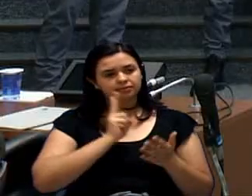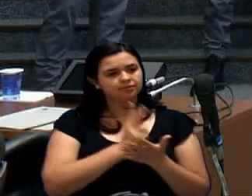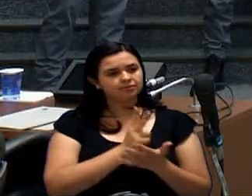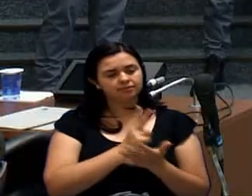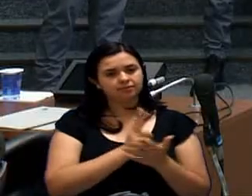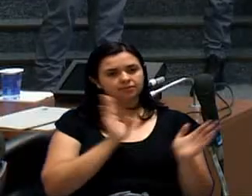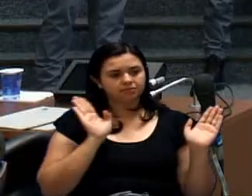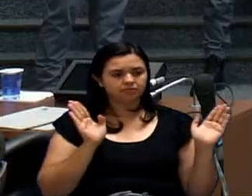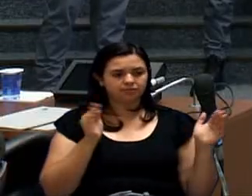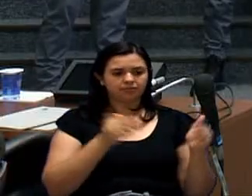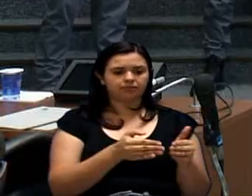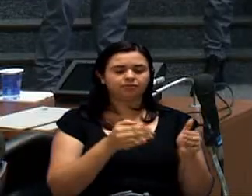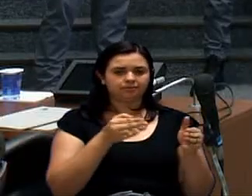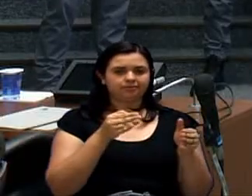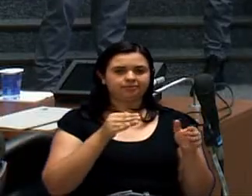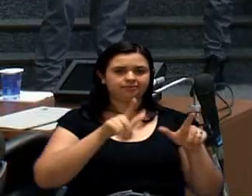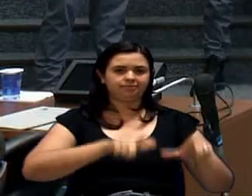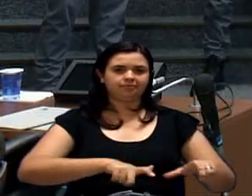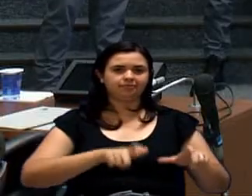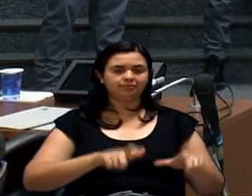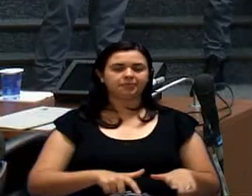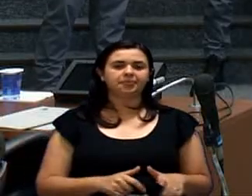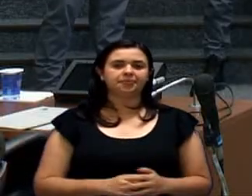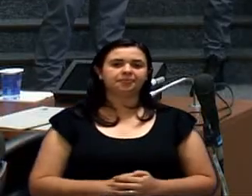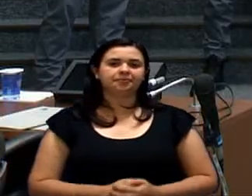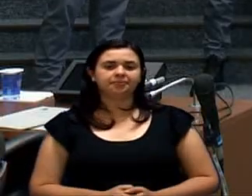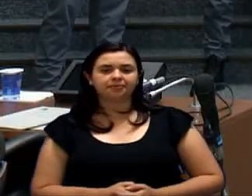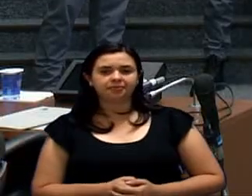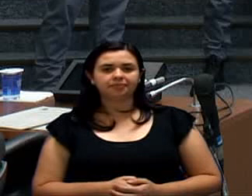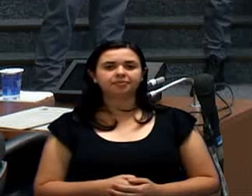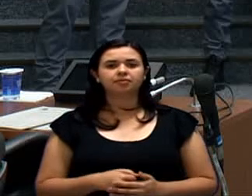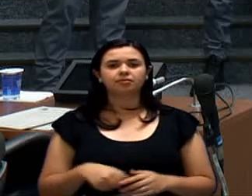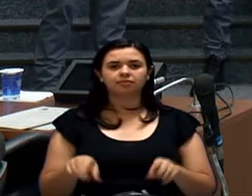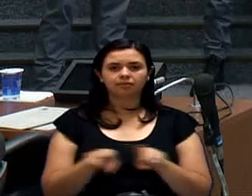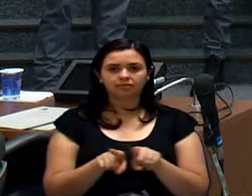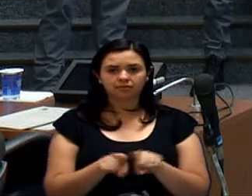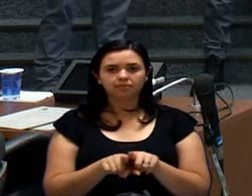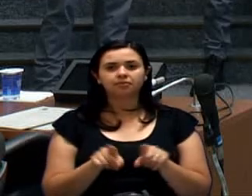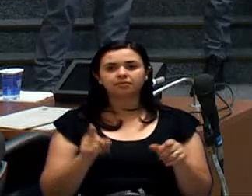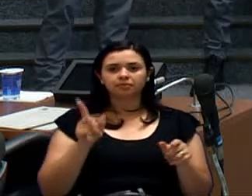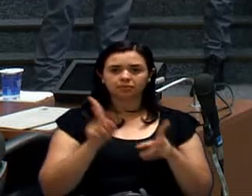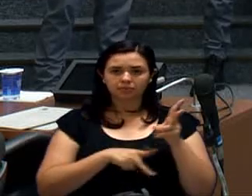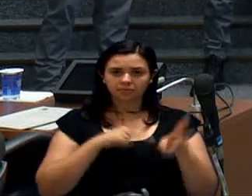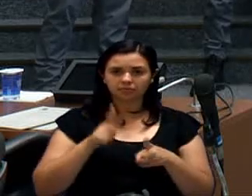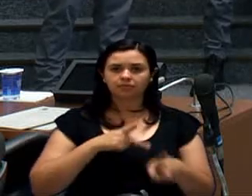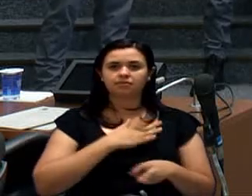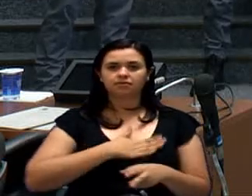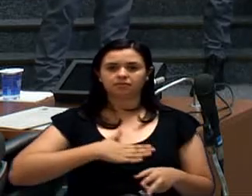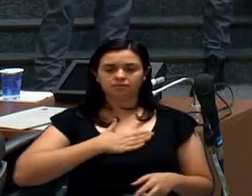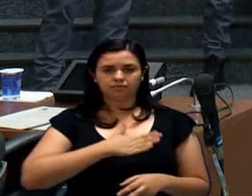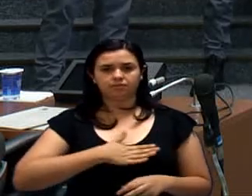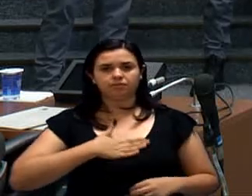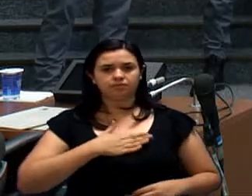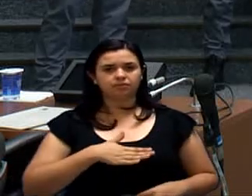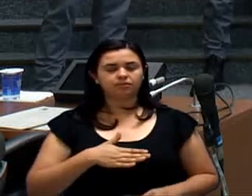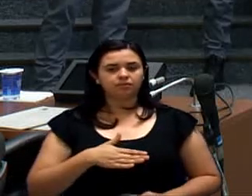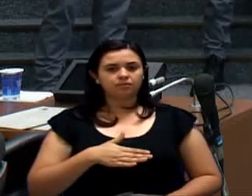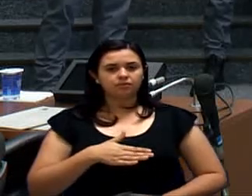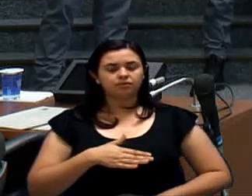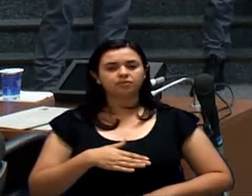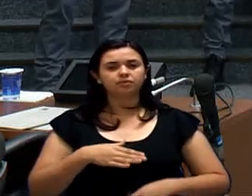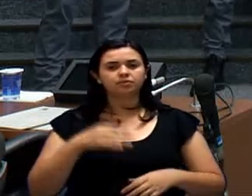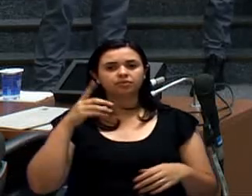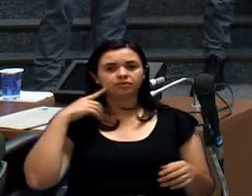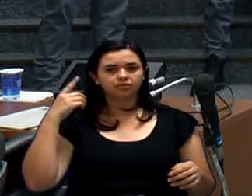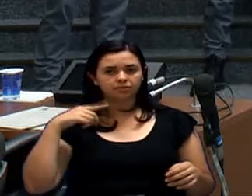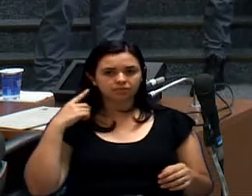focados nessa região. Então, temos tido um feedback muito bom da população, dos representantes, dos vereadores, dos deputados,